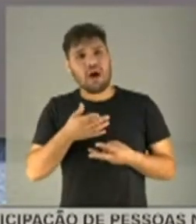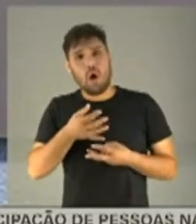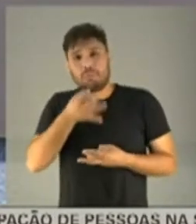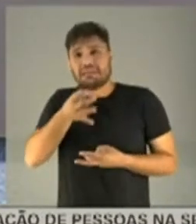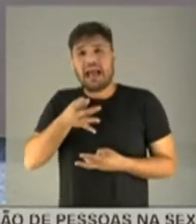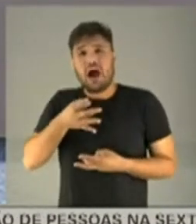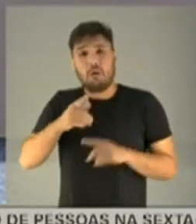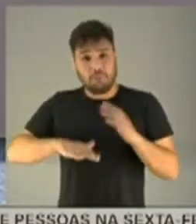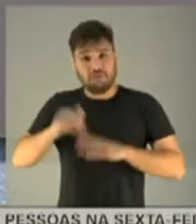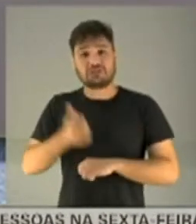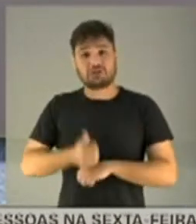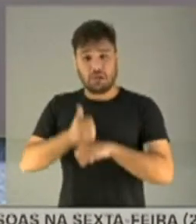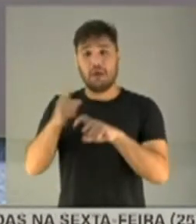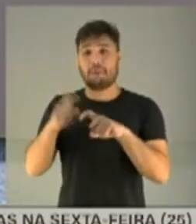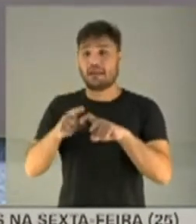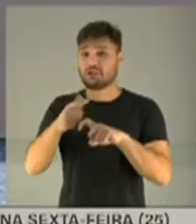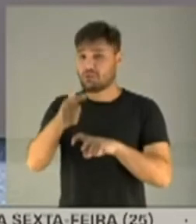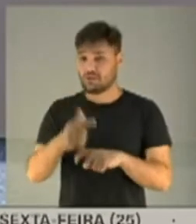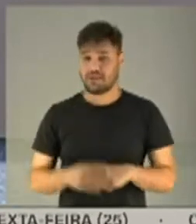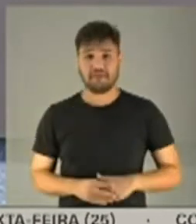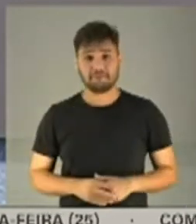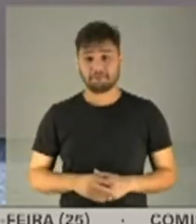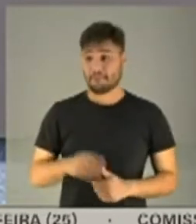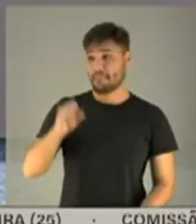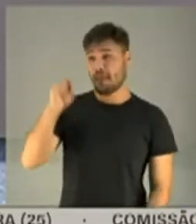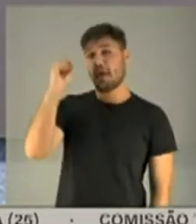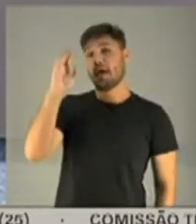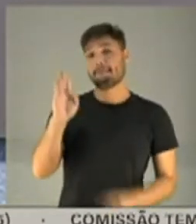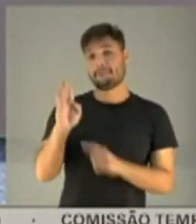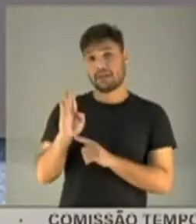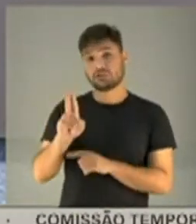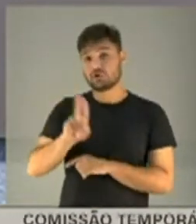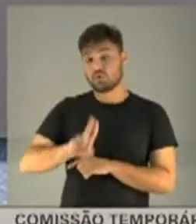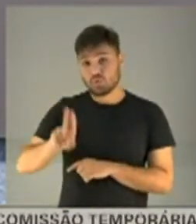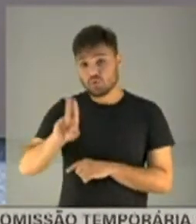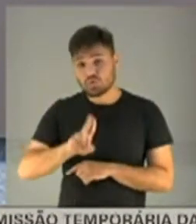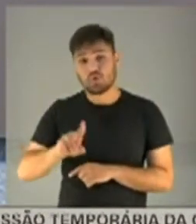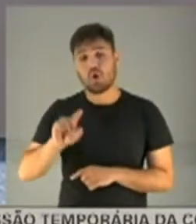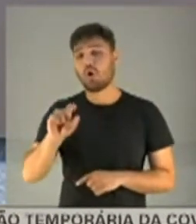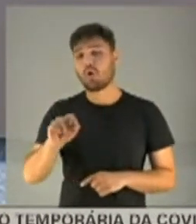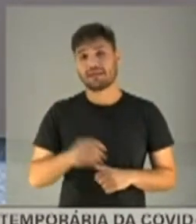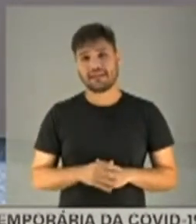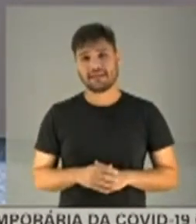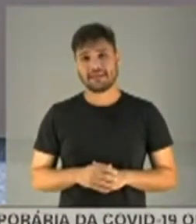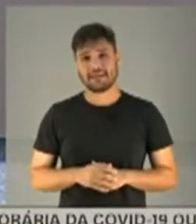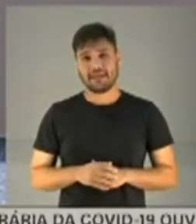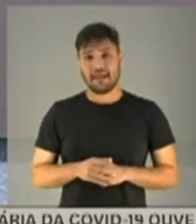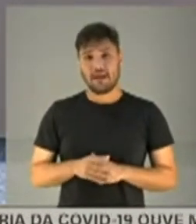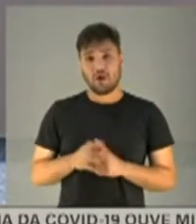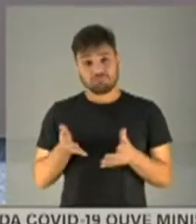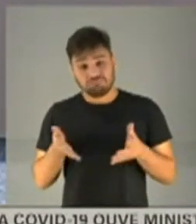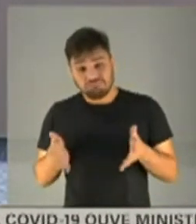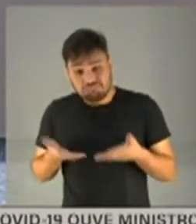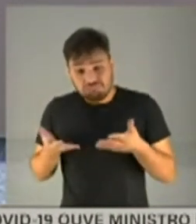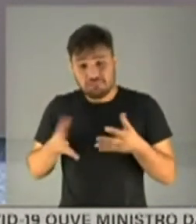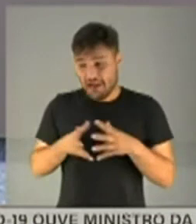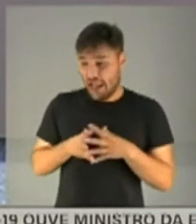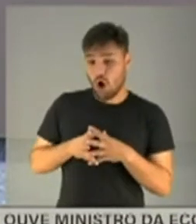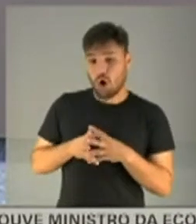tema extremamente importante. O Brasil adotou uma abordagem clínica para curar cada